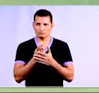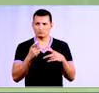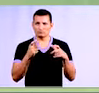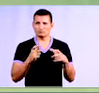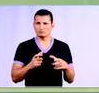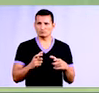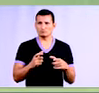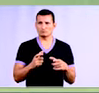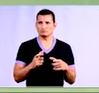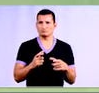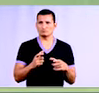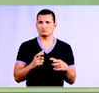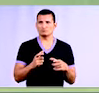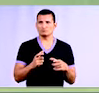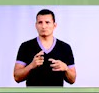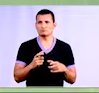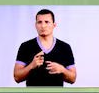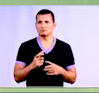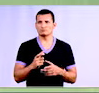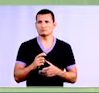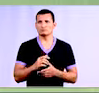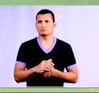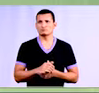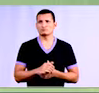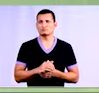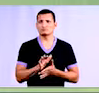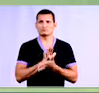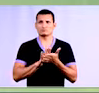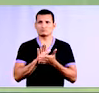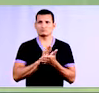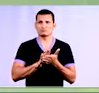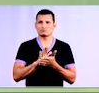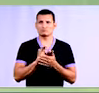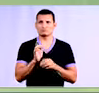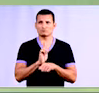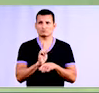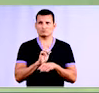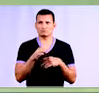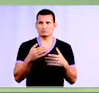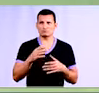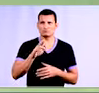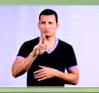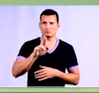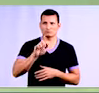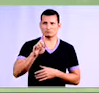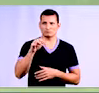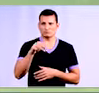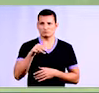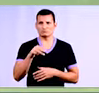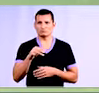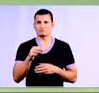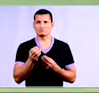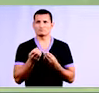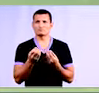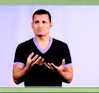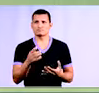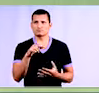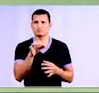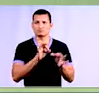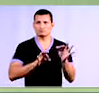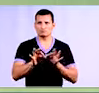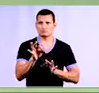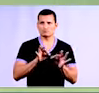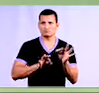de um processo existente sem o gerenciamento. Então, a unidade de gerenciamento de memória, ela vem para quê? Para